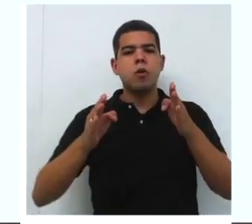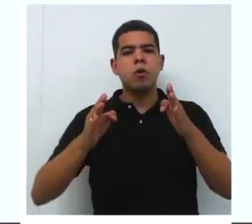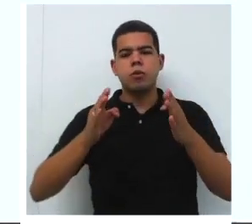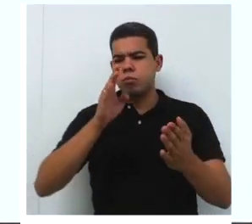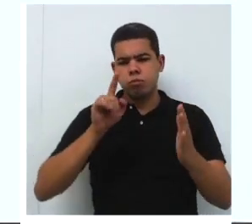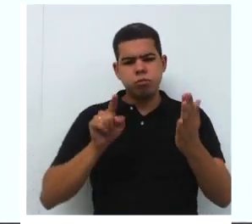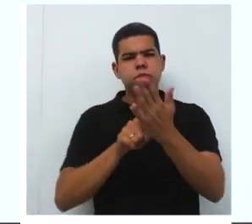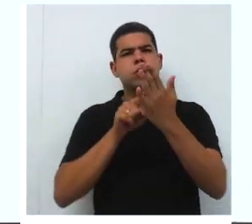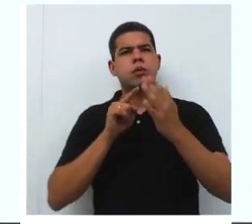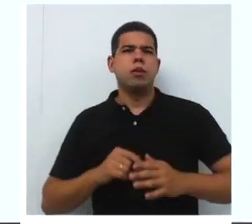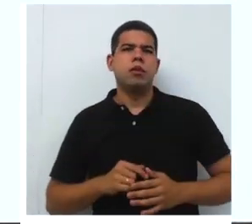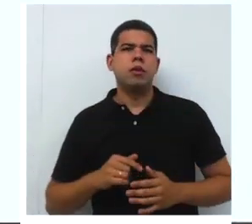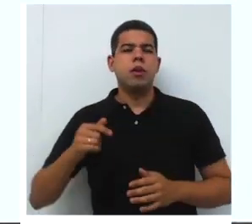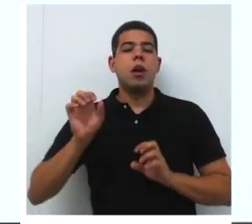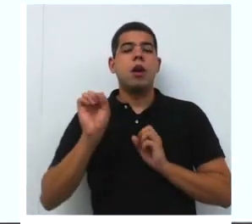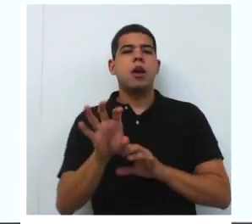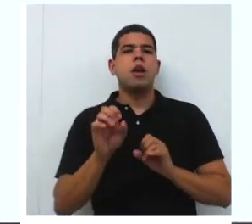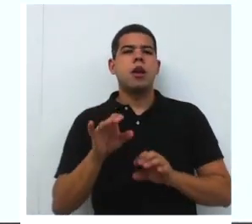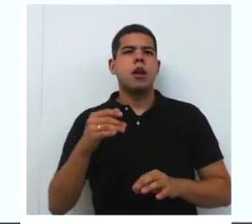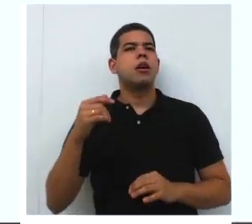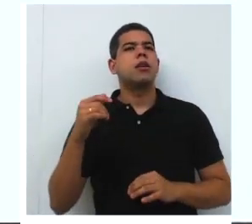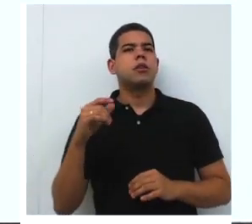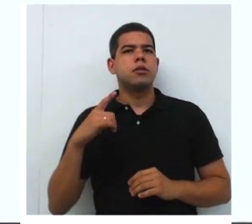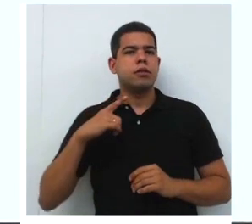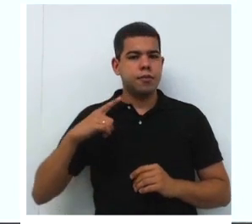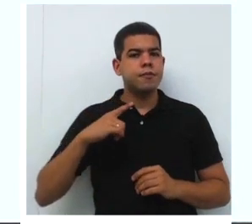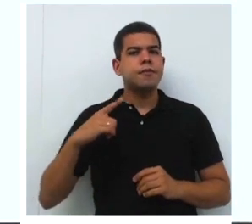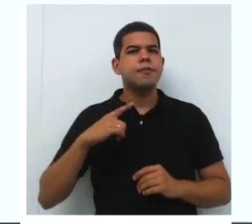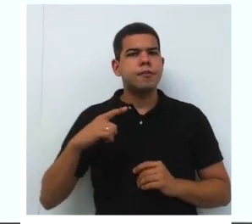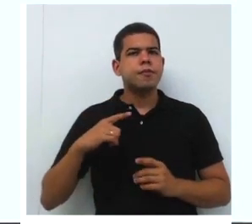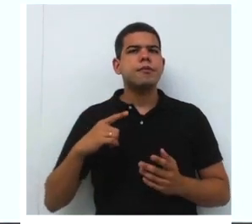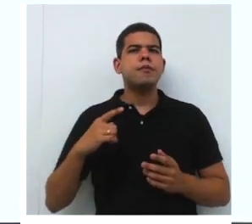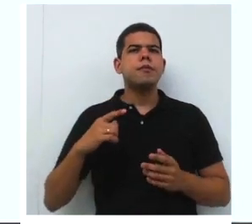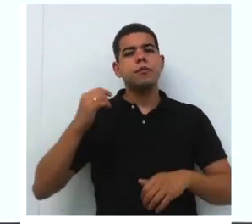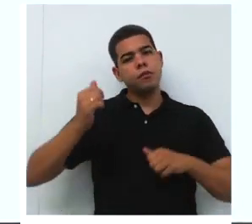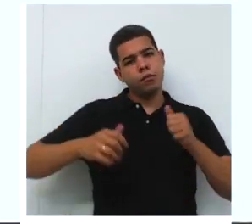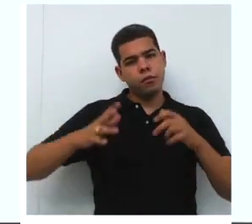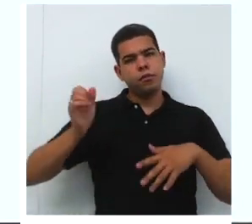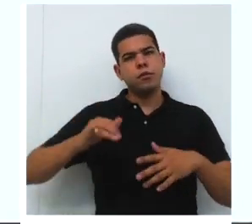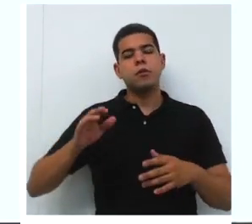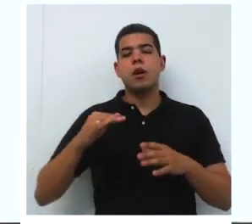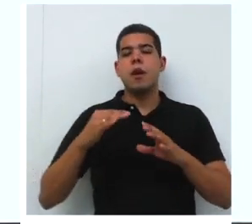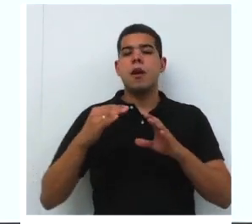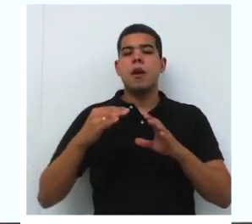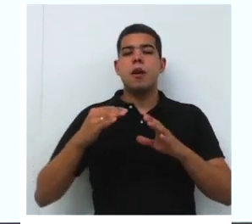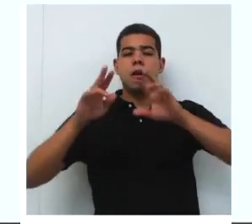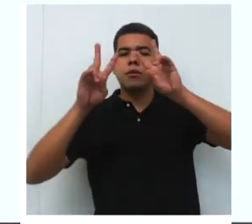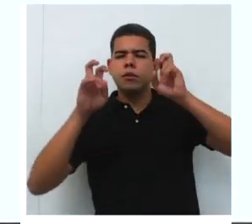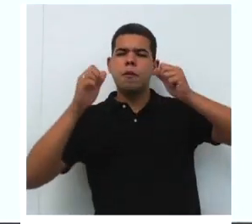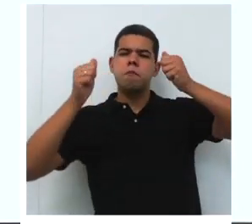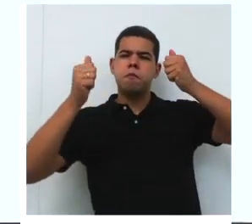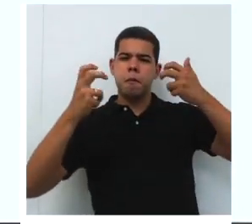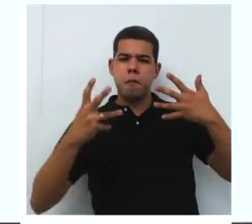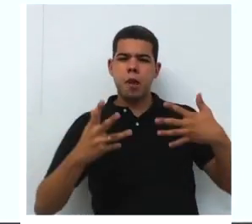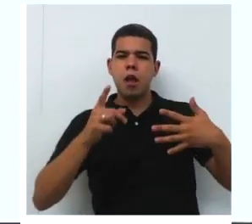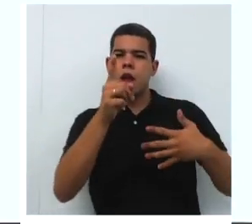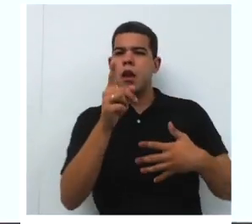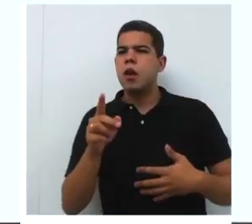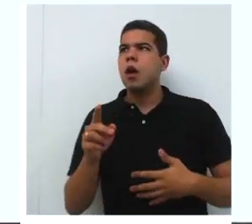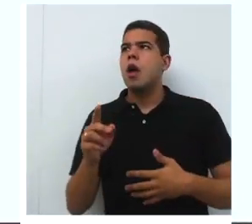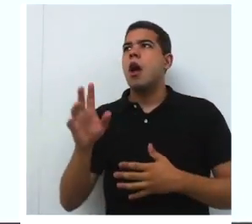objetivo. Porque numa aula o professor ele tem que dar a sua mensagem, e essa mensagem tem que